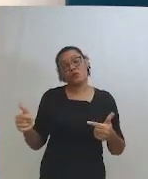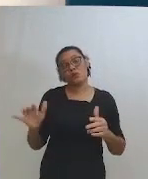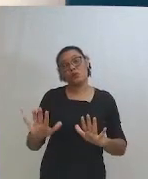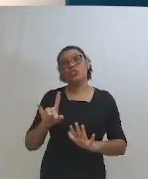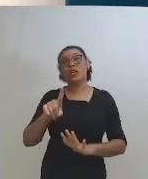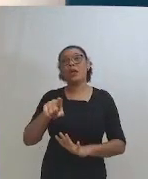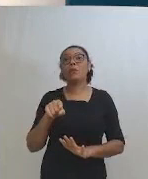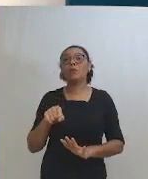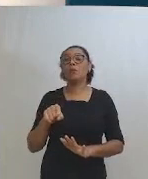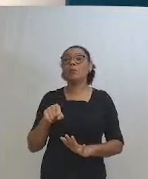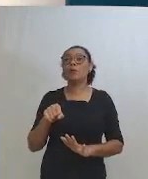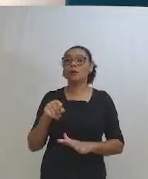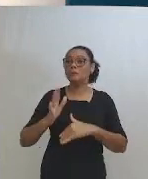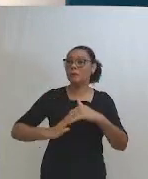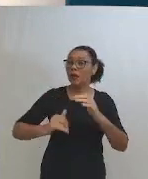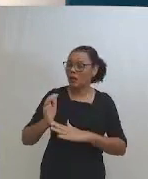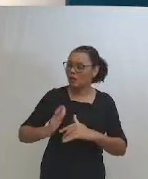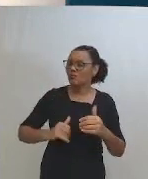sendo